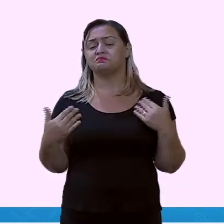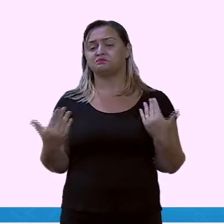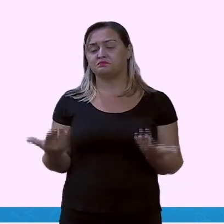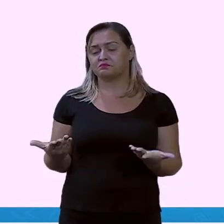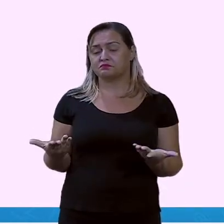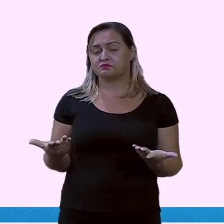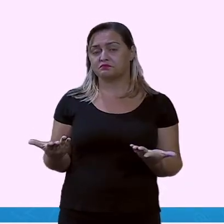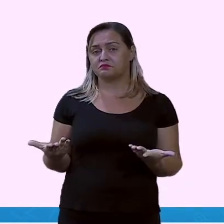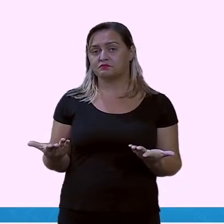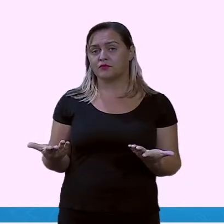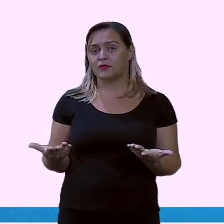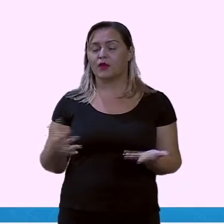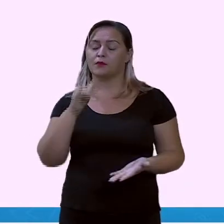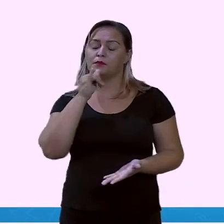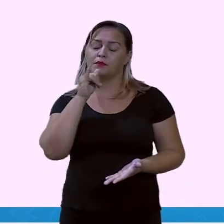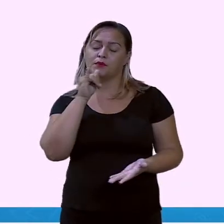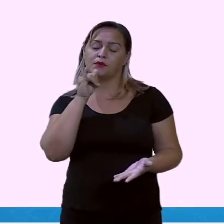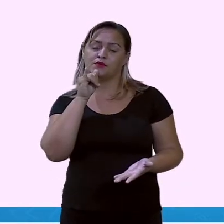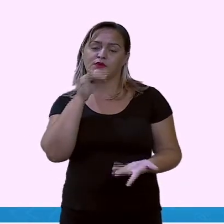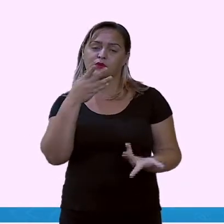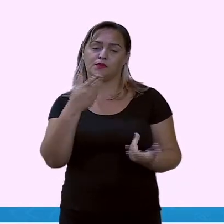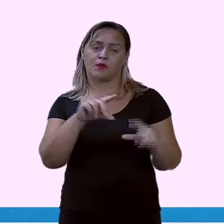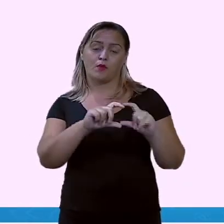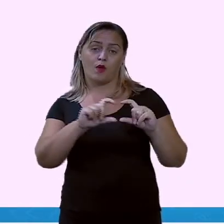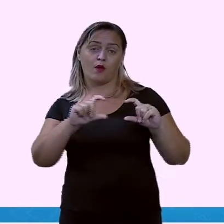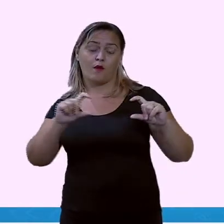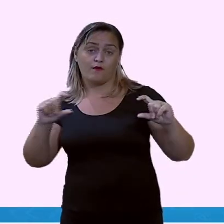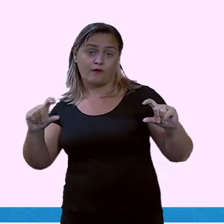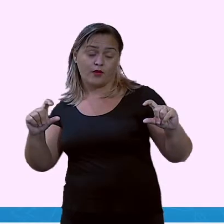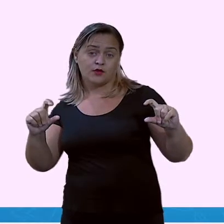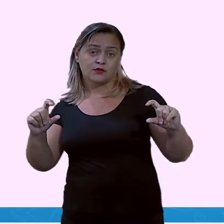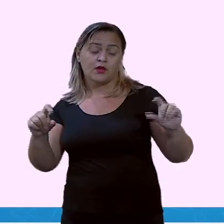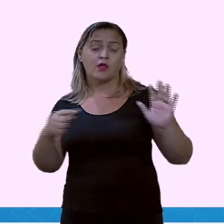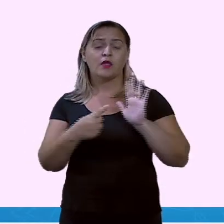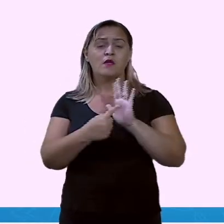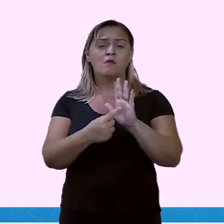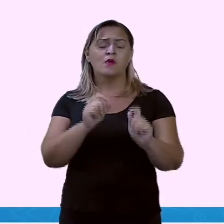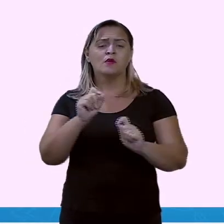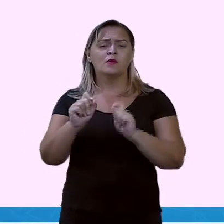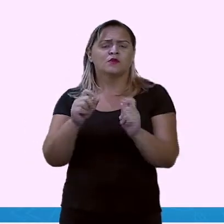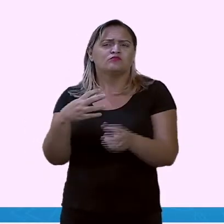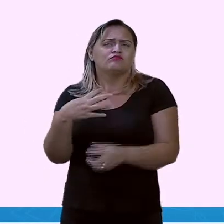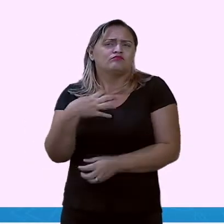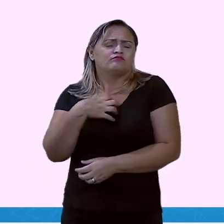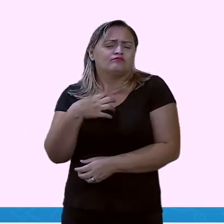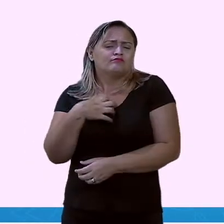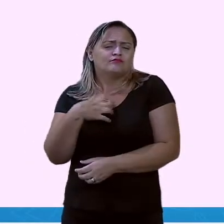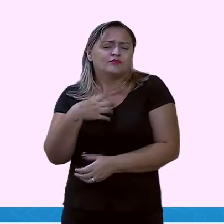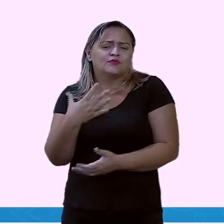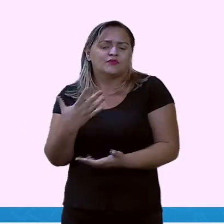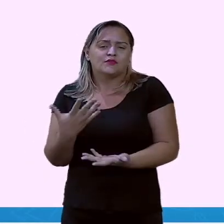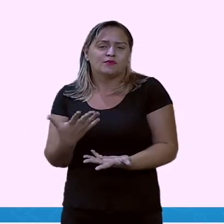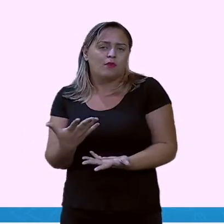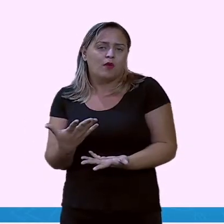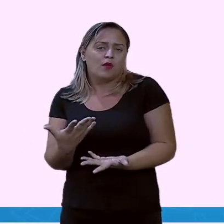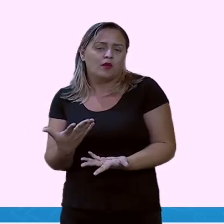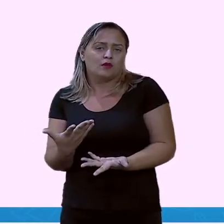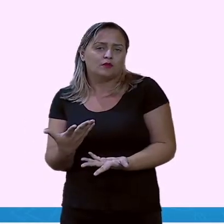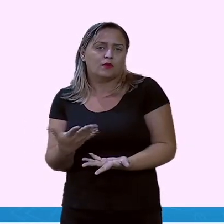exclamar. Assim, é colocado em frases que demonstram um sentimento, ou